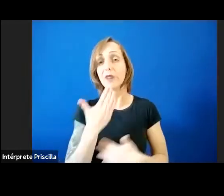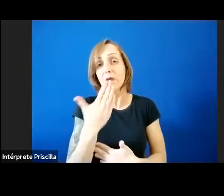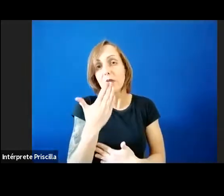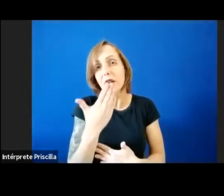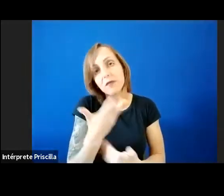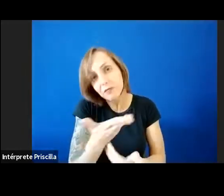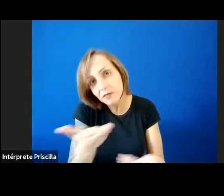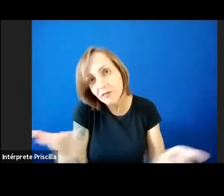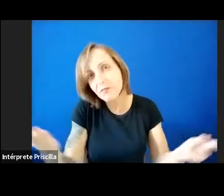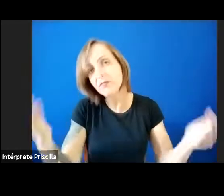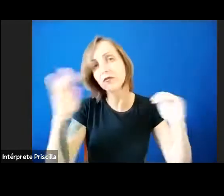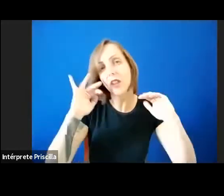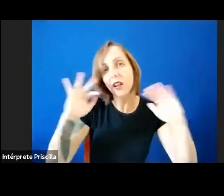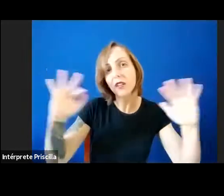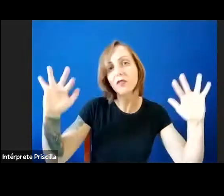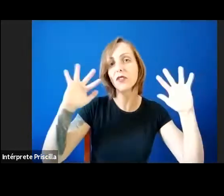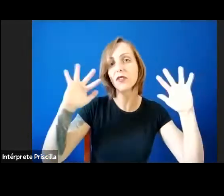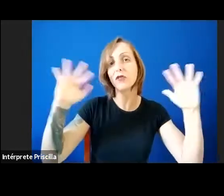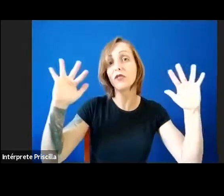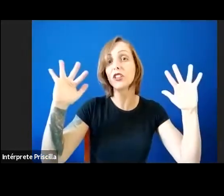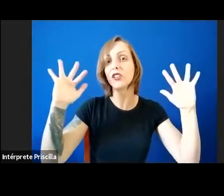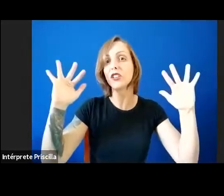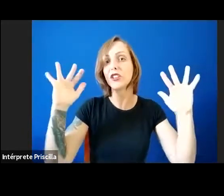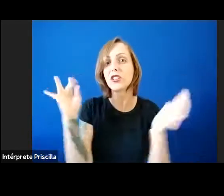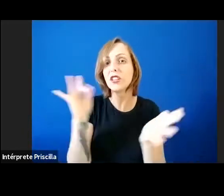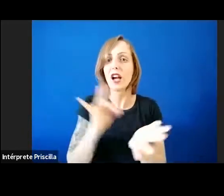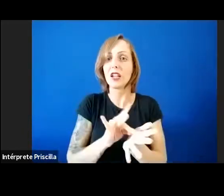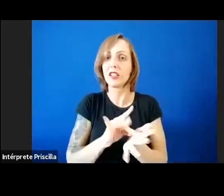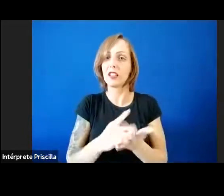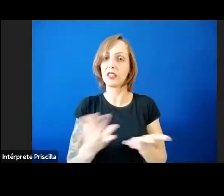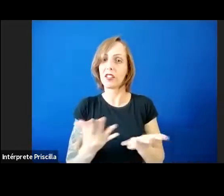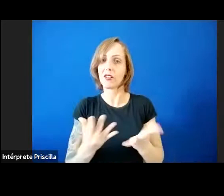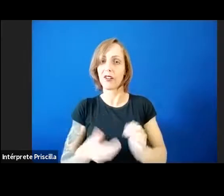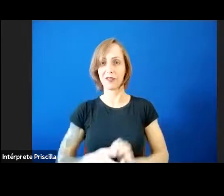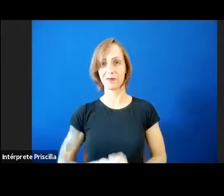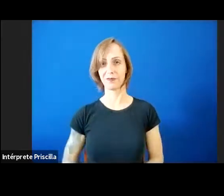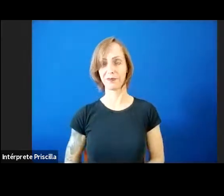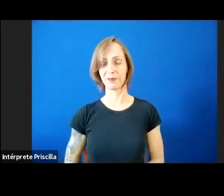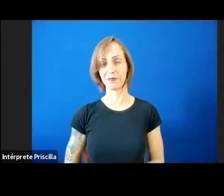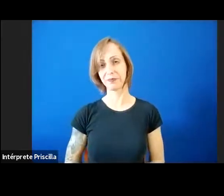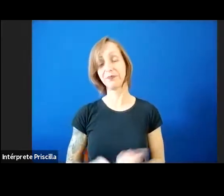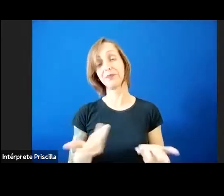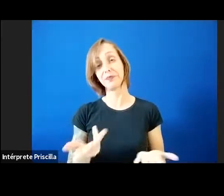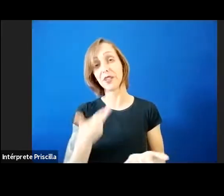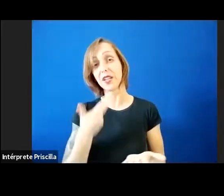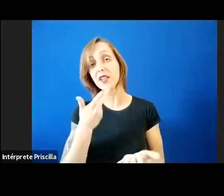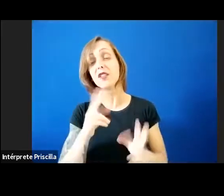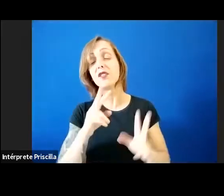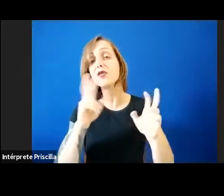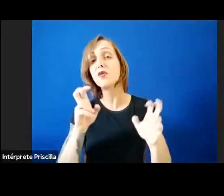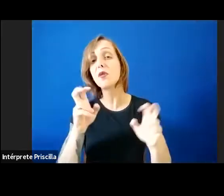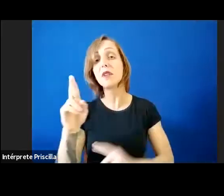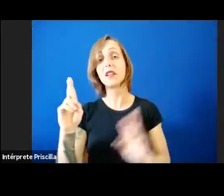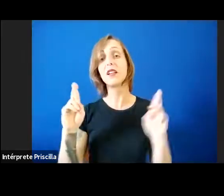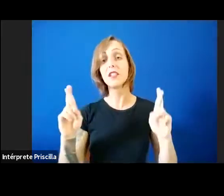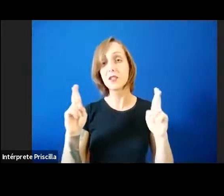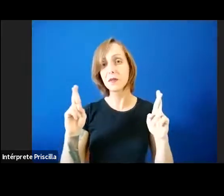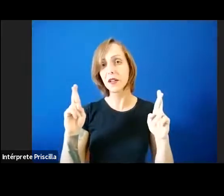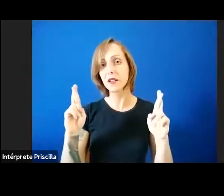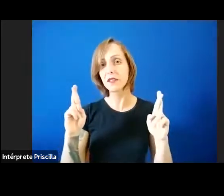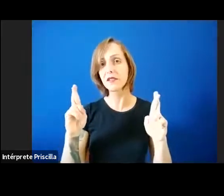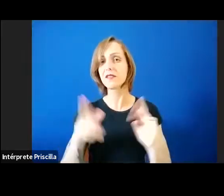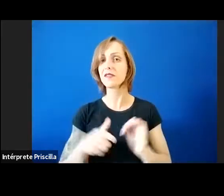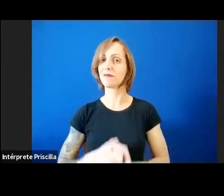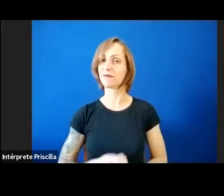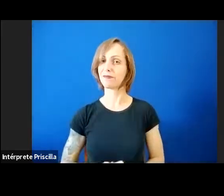vem vivendo, e a questão da esperança que eu quero trazer para vocês é que existe um caminho que a gente